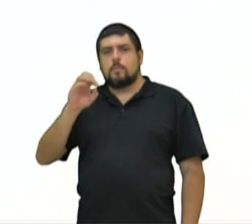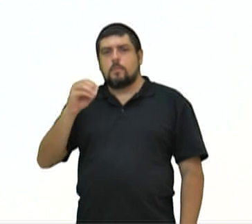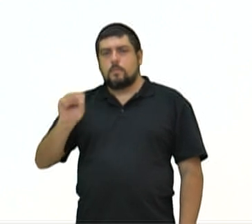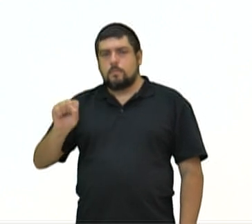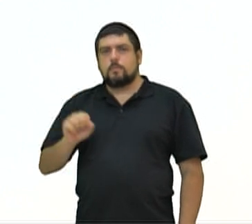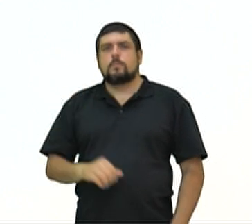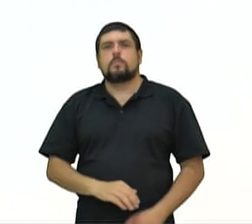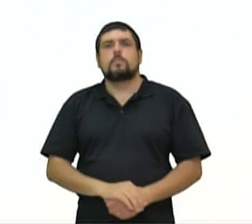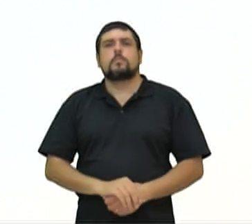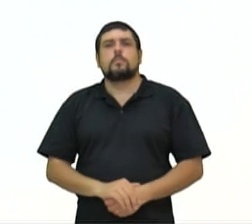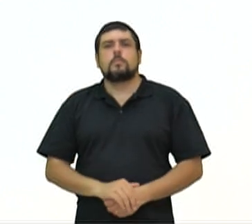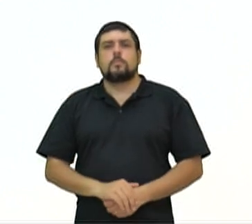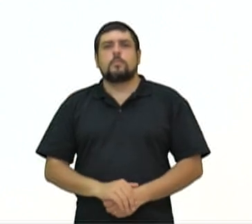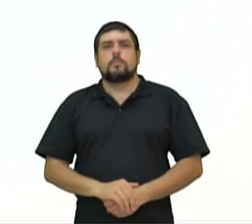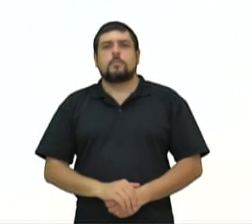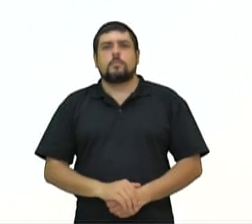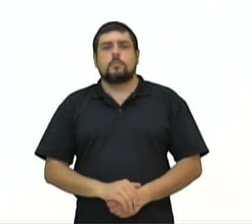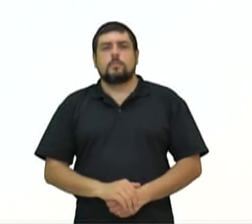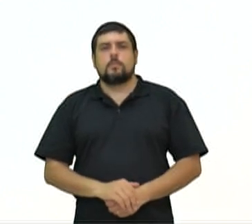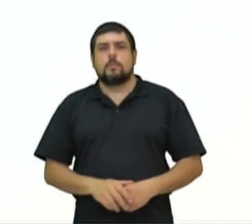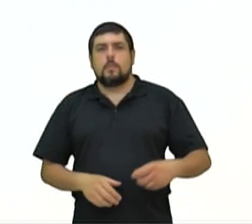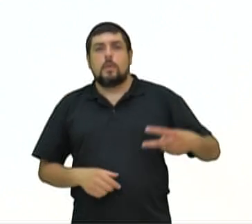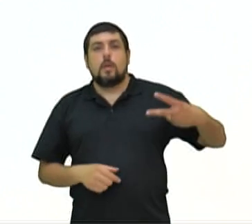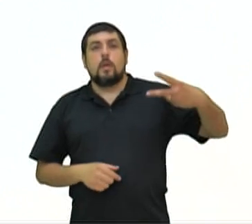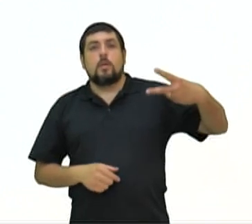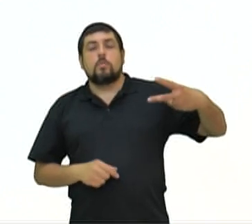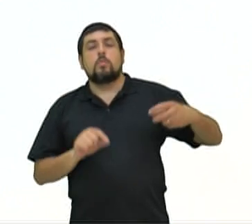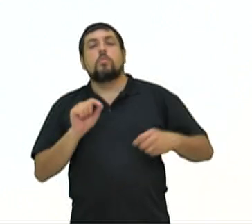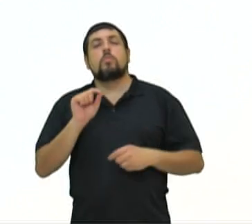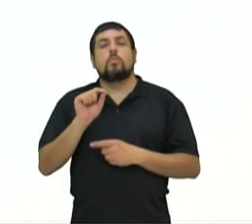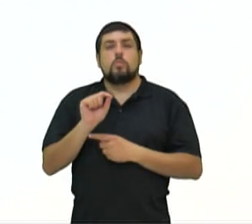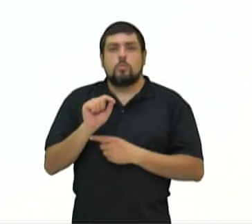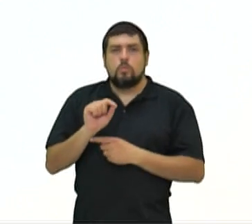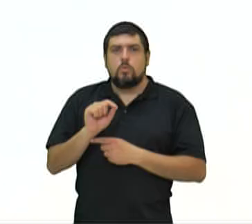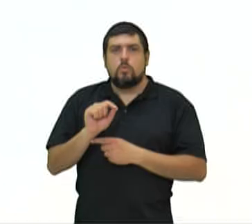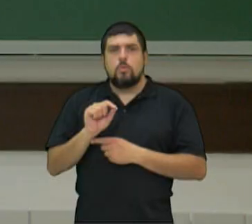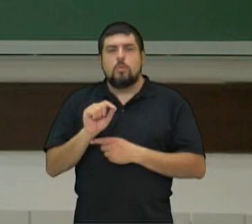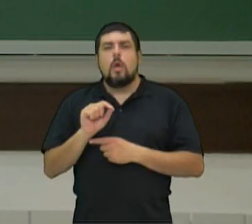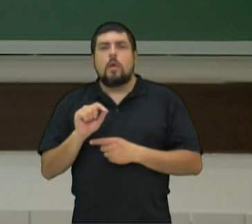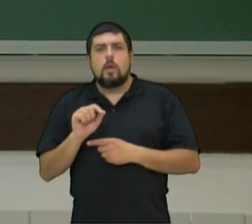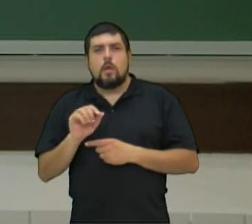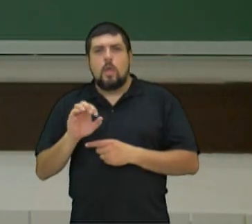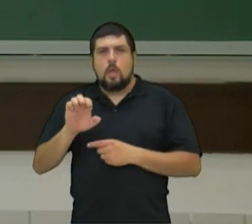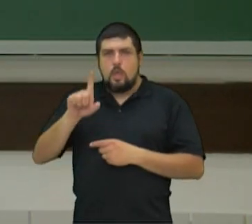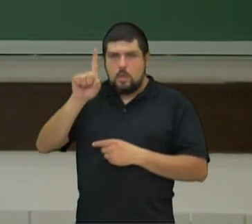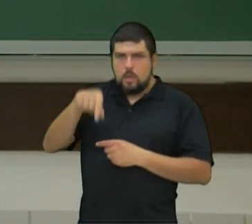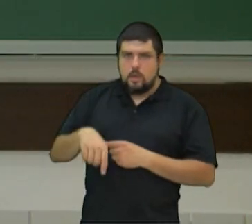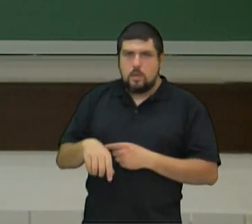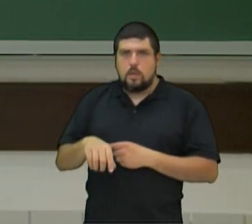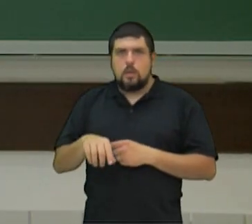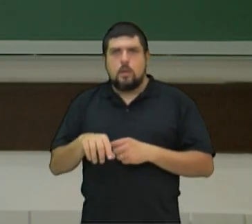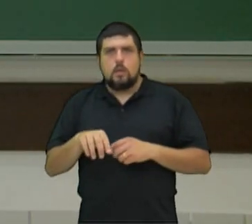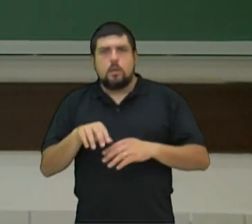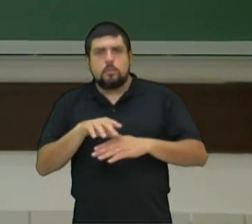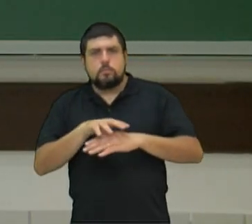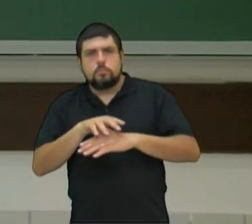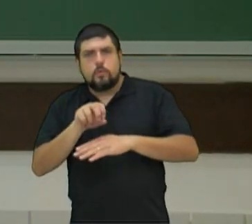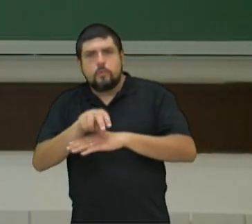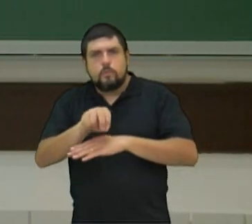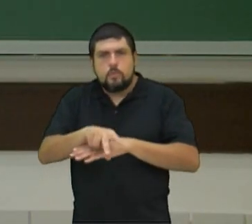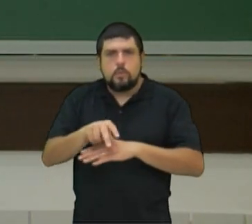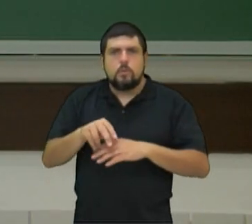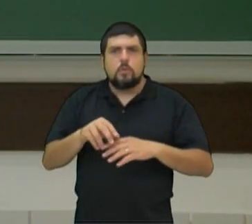Na 2, era o mecanismo de englobamento de agentes patogênicos, né, de bactérias, de vírus,